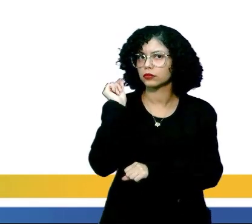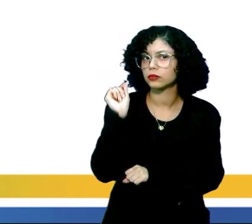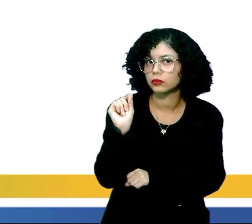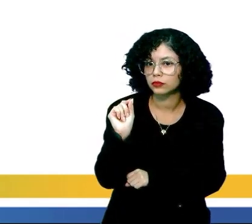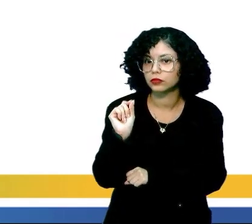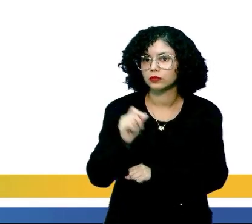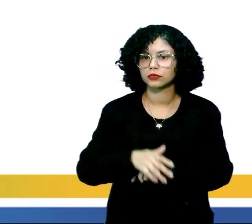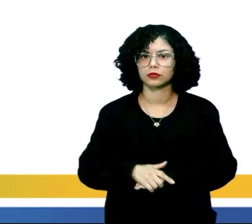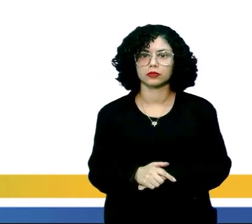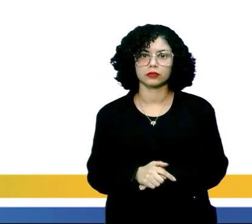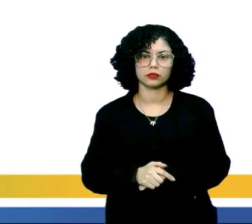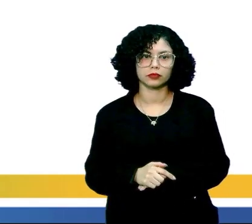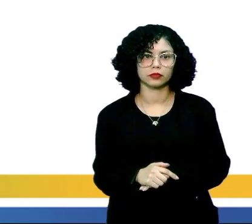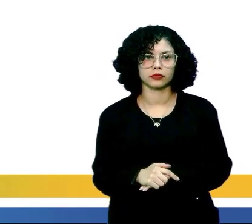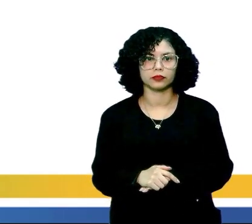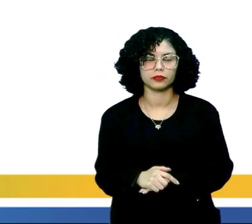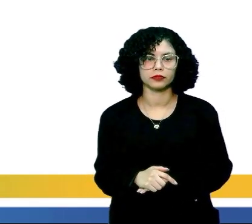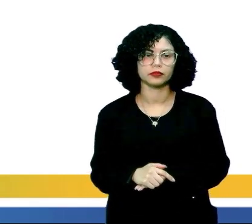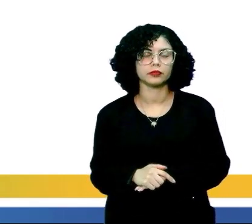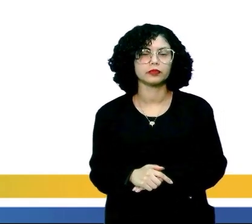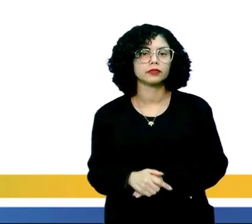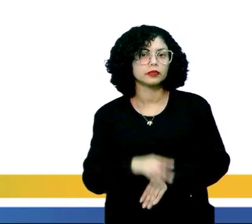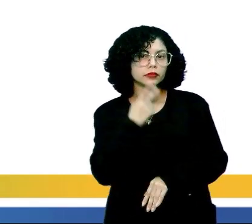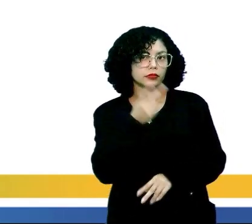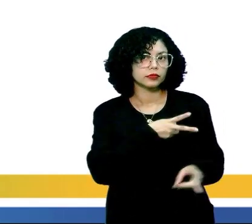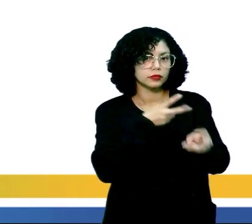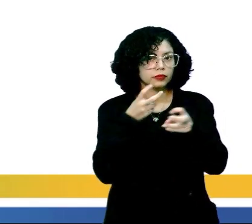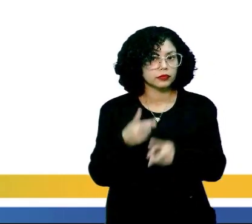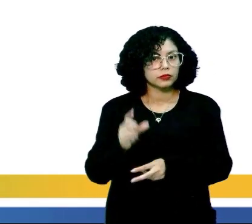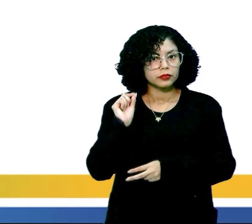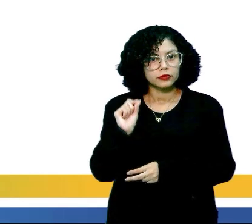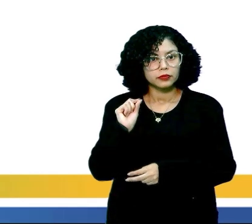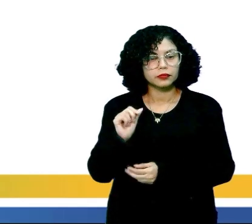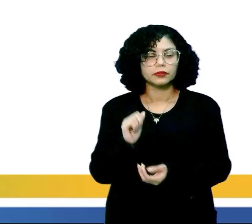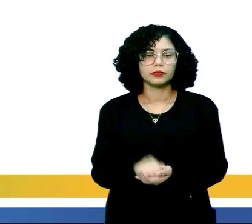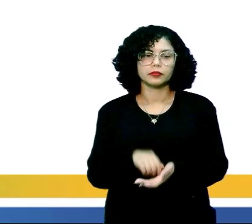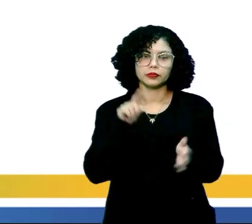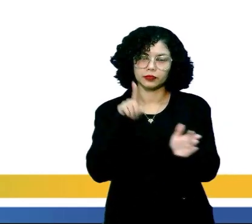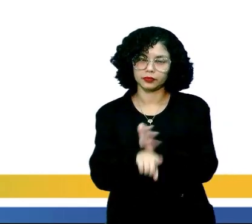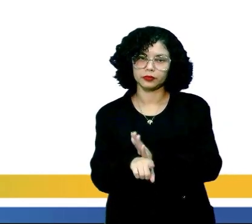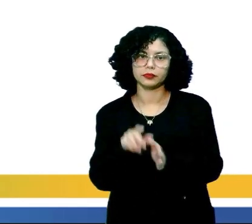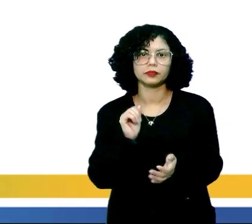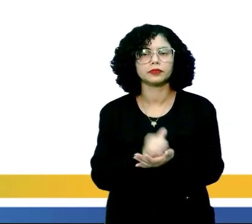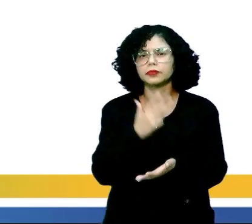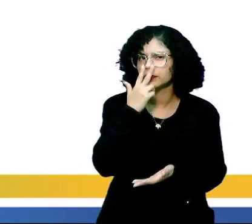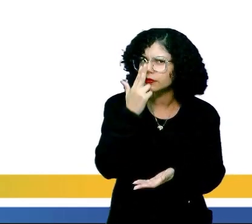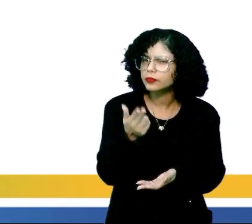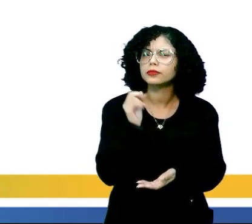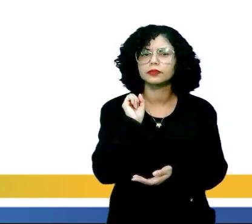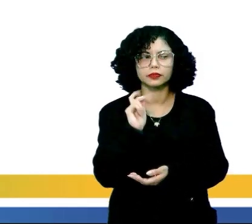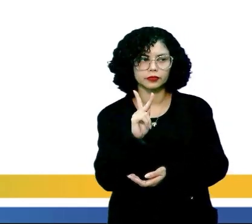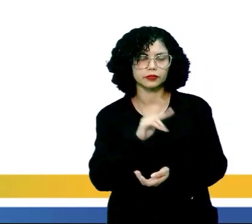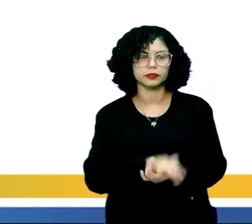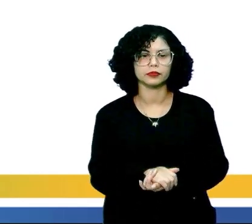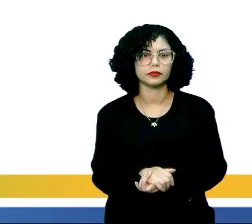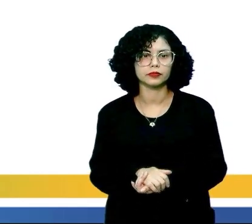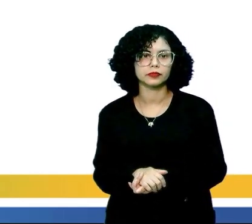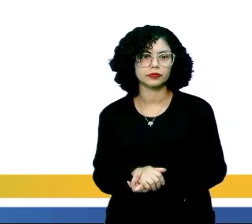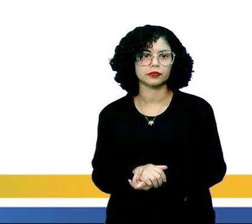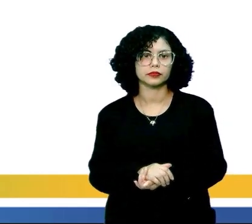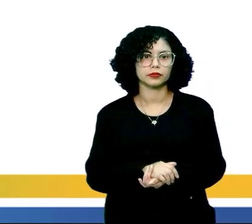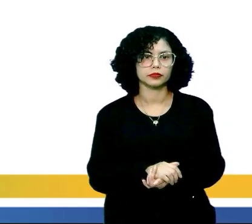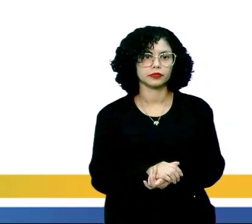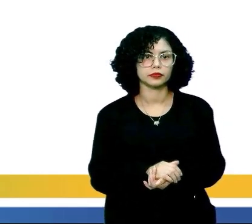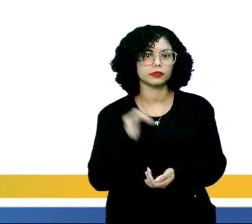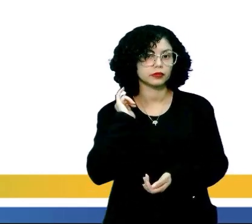obra de Braga, diz que ela... Então, a gente observa essa questão da semelhança, tá? Quando